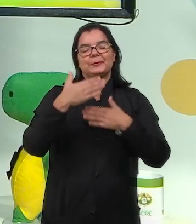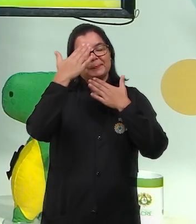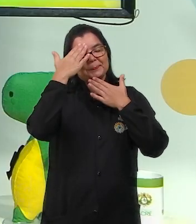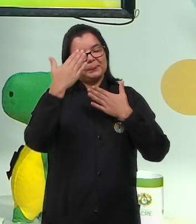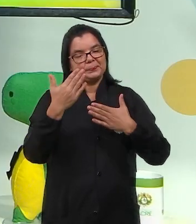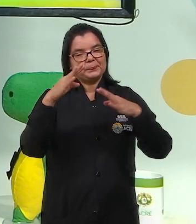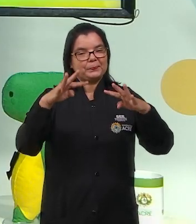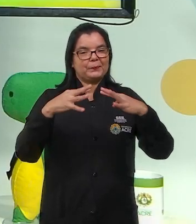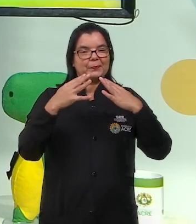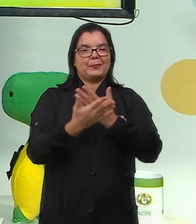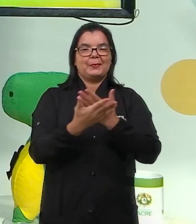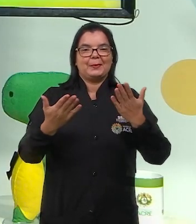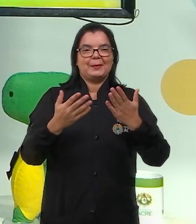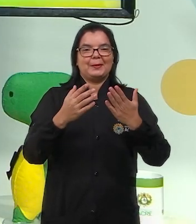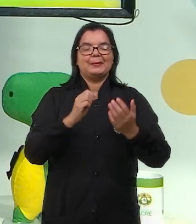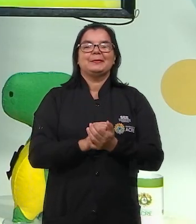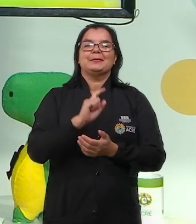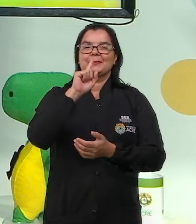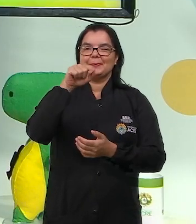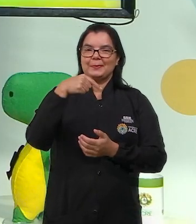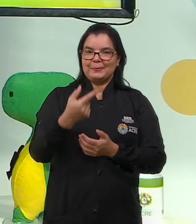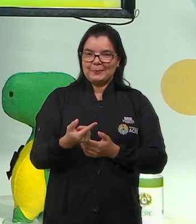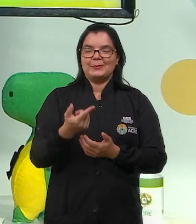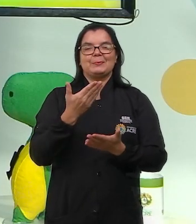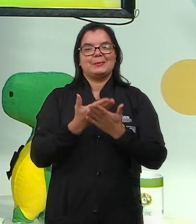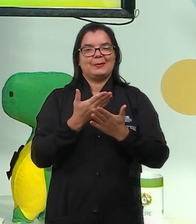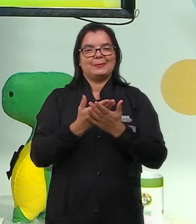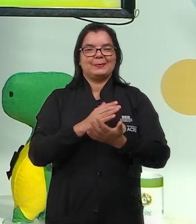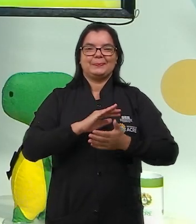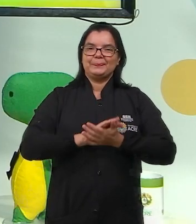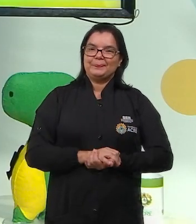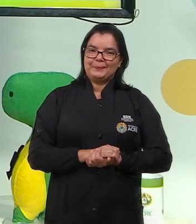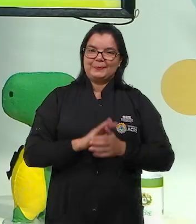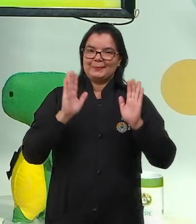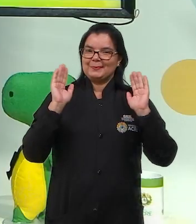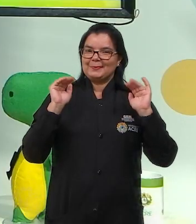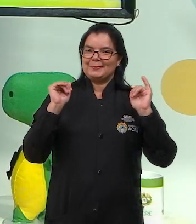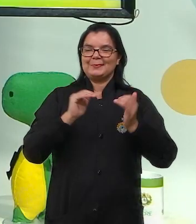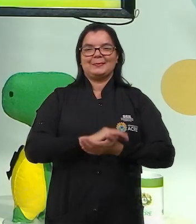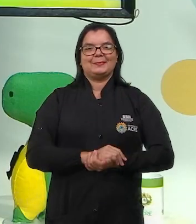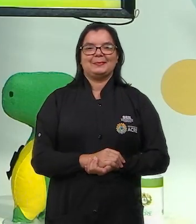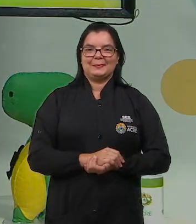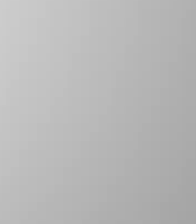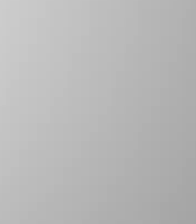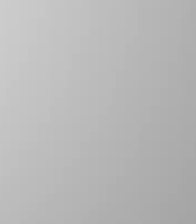muito obrigada pela atenção de vocês e conto com vocês também nas nossas próximas aulas. Tchau, tchau!